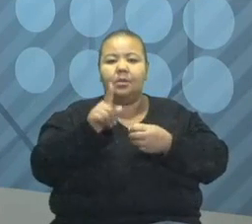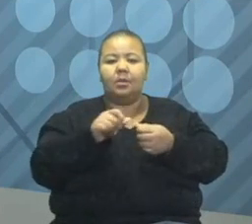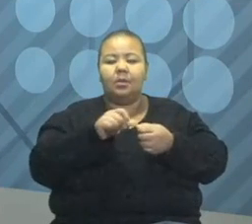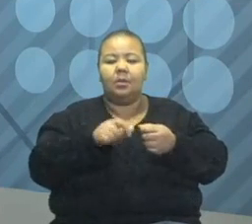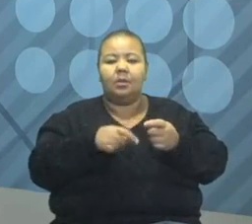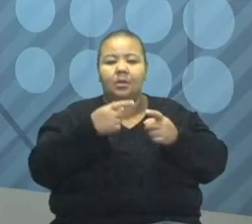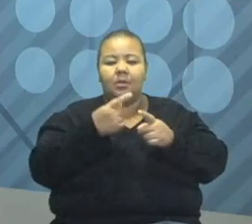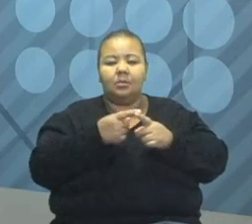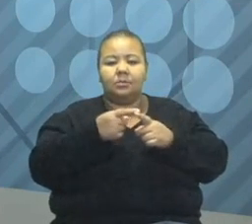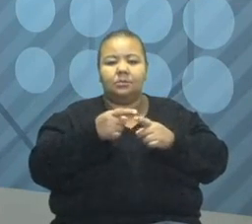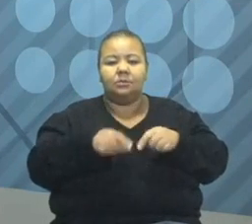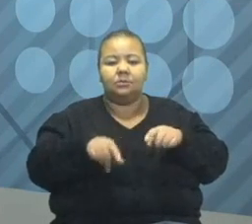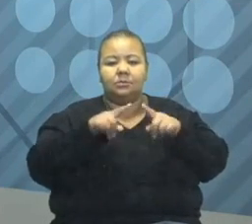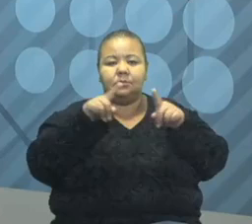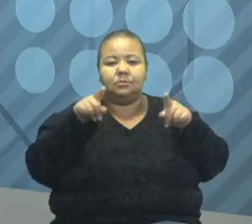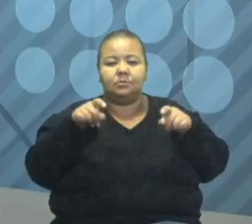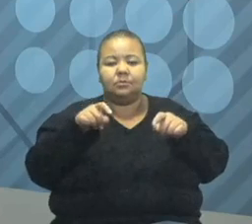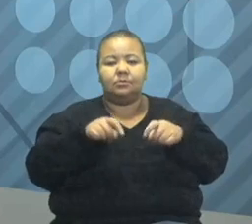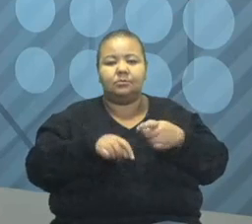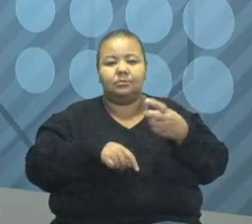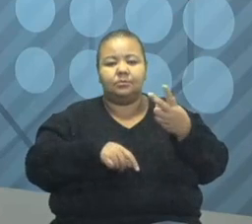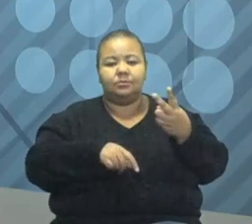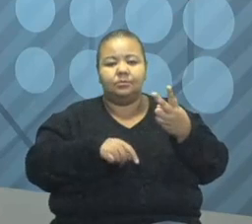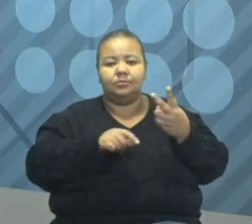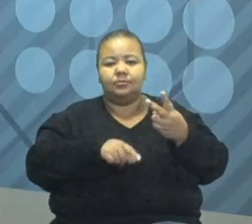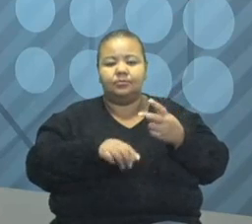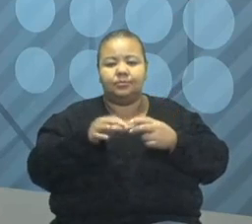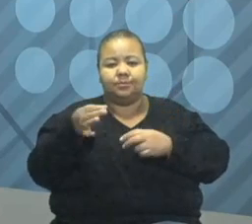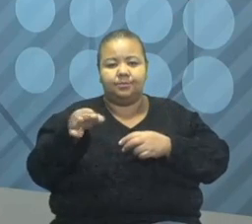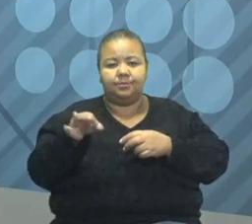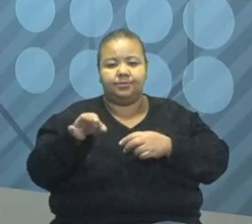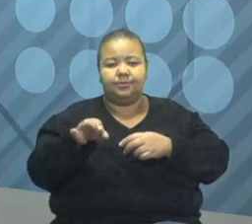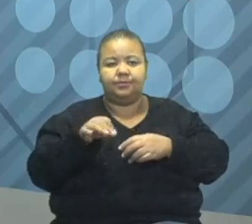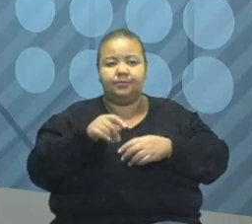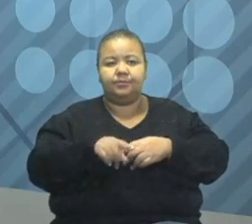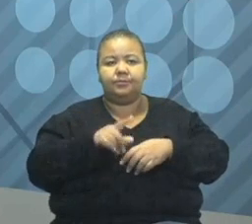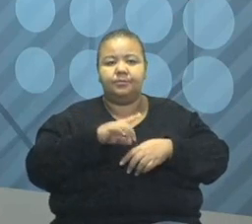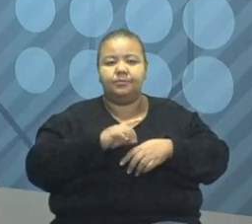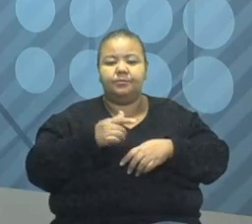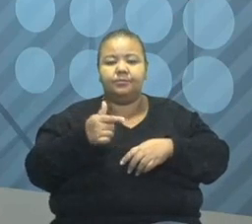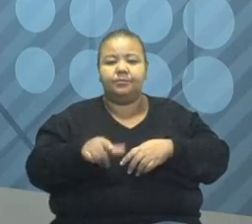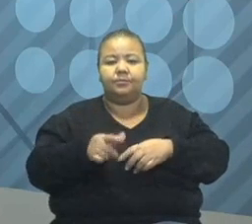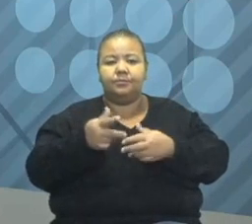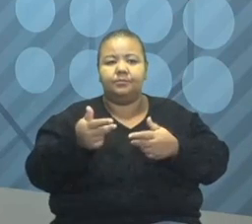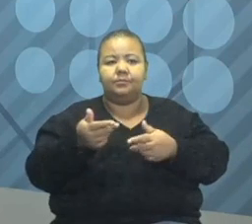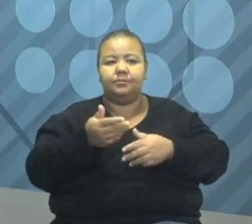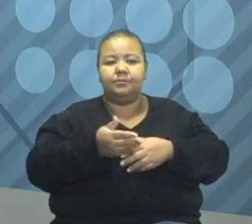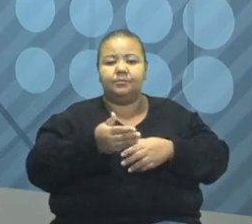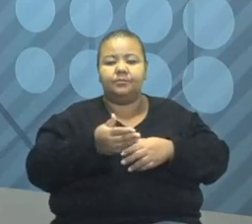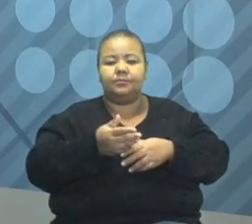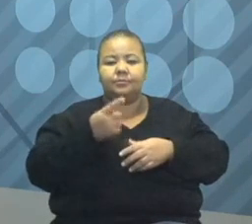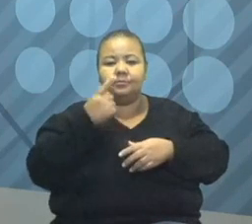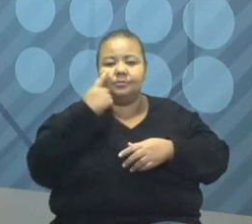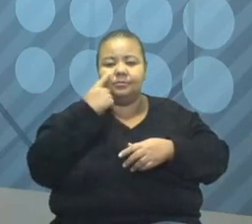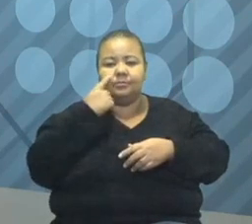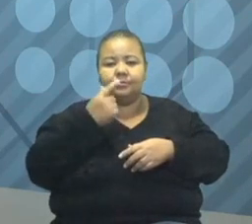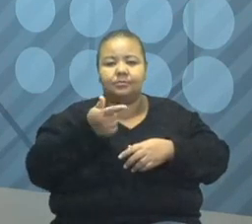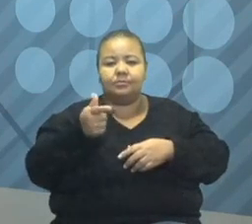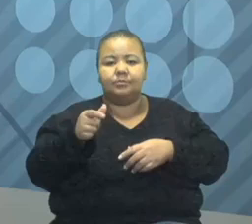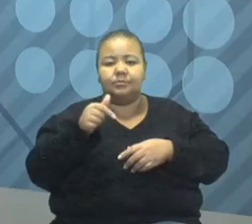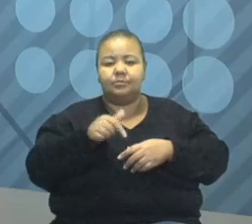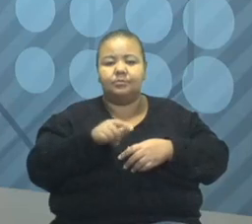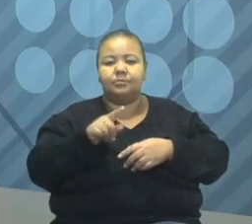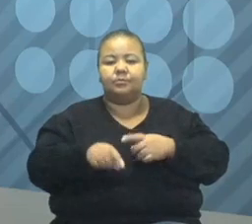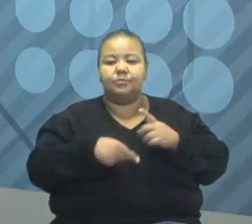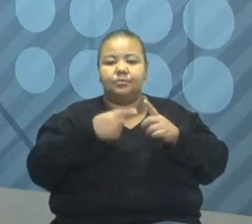multiplicação de uma matriz por um número escalar, certo? Então, aqui nós temos mais uma operação. Vejamos agora uma outra operação, que é a